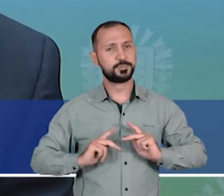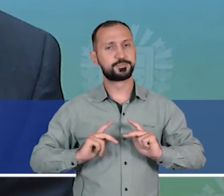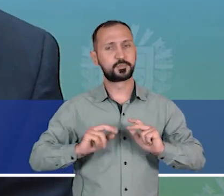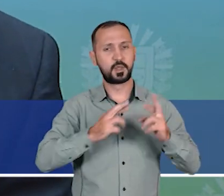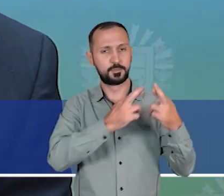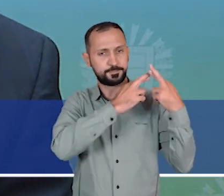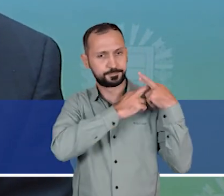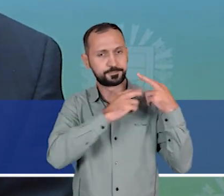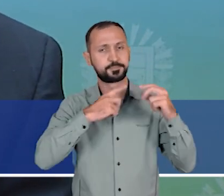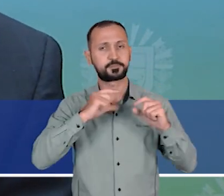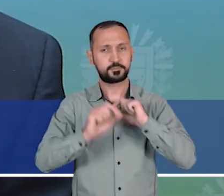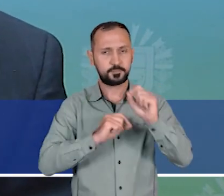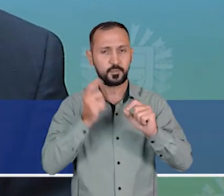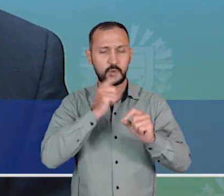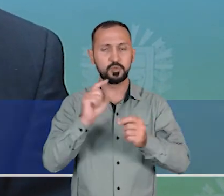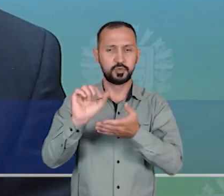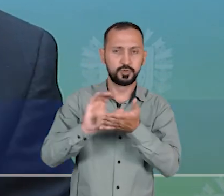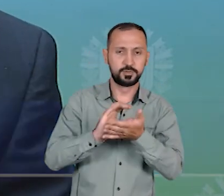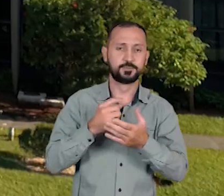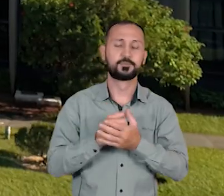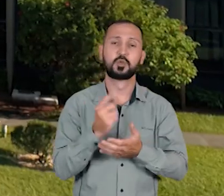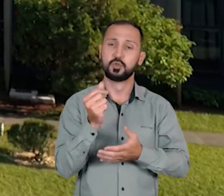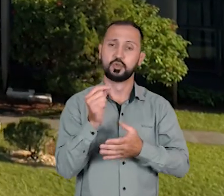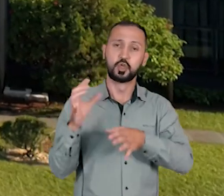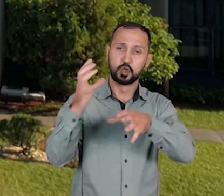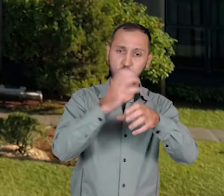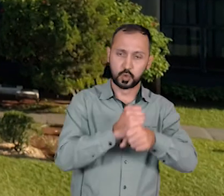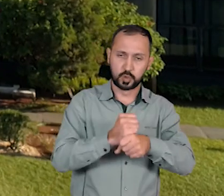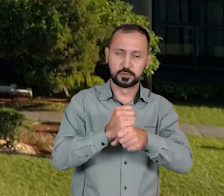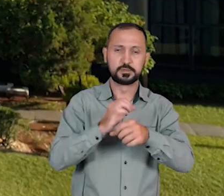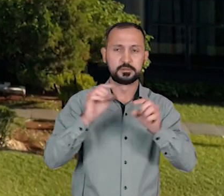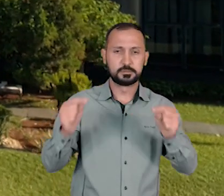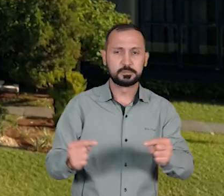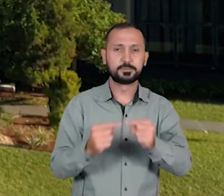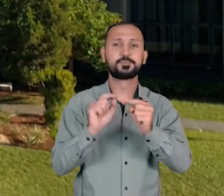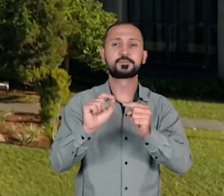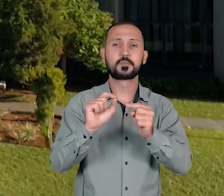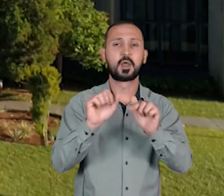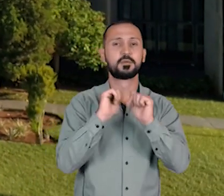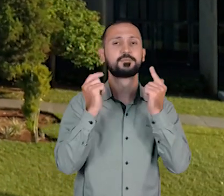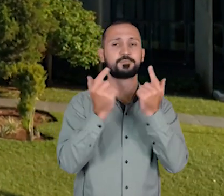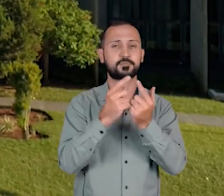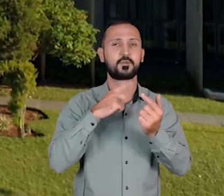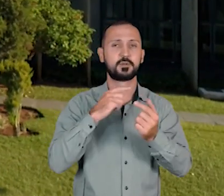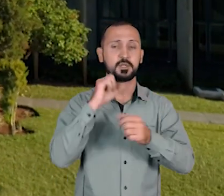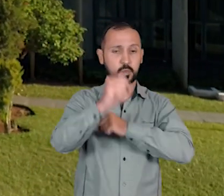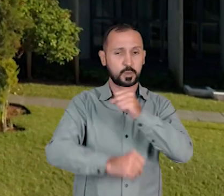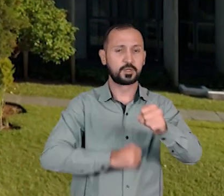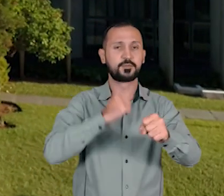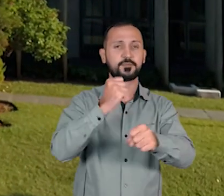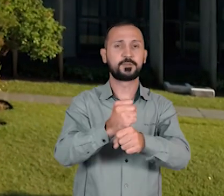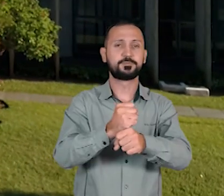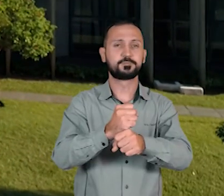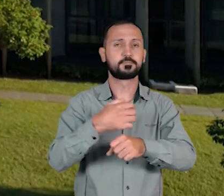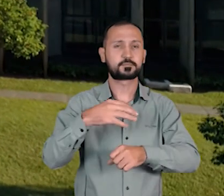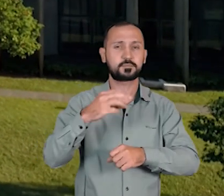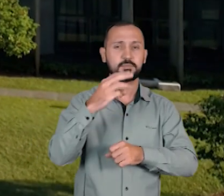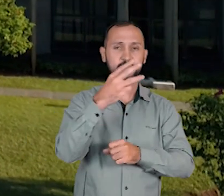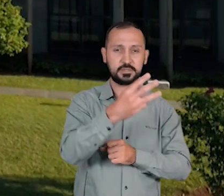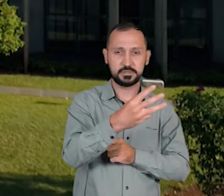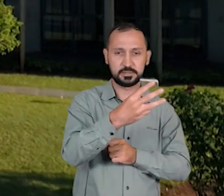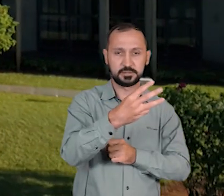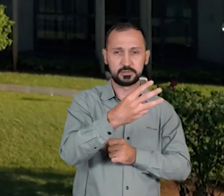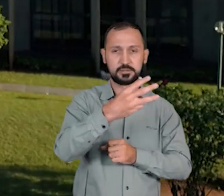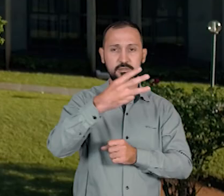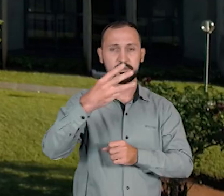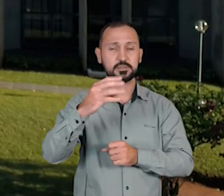responsável para poder garantir os investimentos. Entre os repasses constitucionais, a Assembleia Legislativa receberá no próximo ano mais